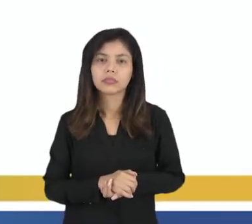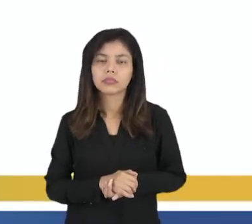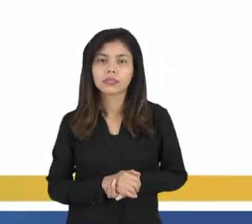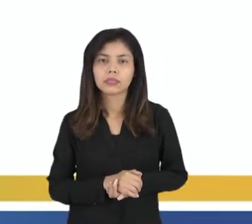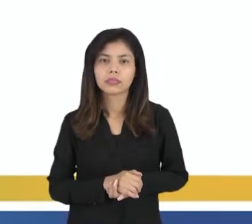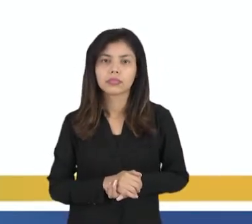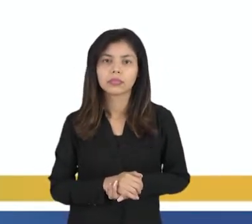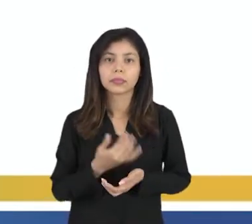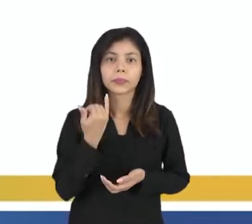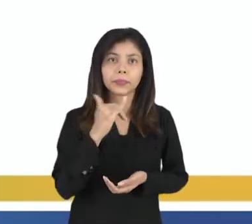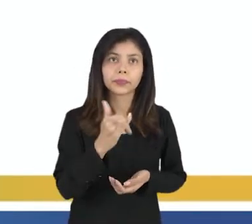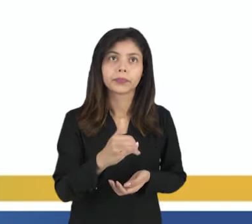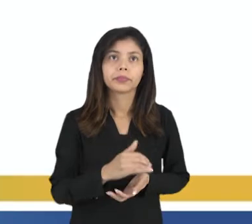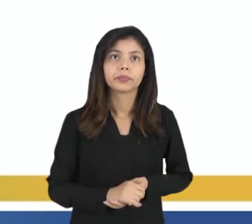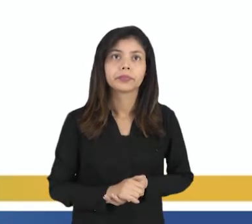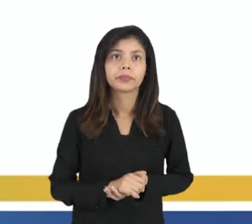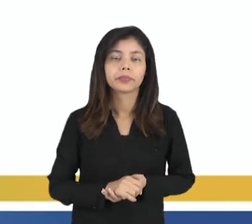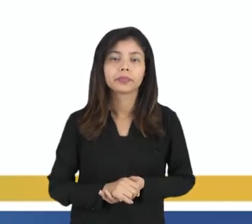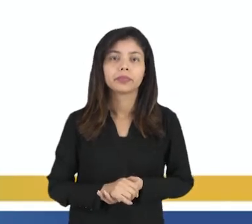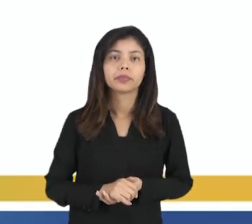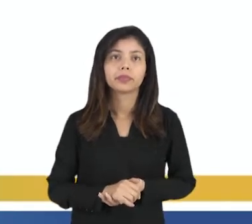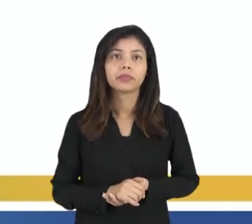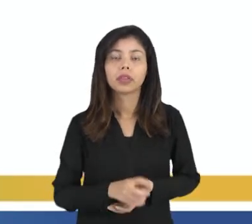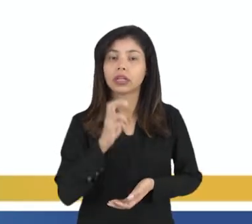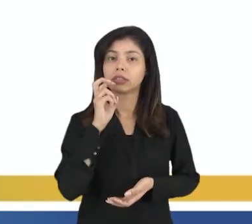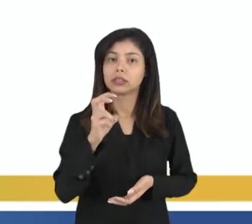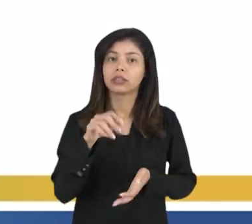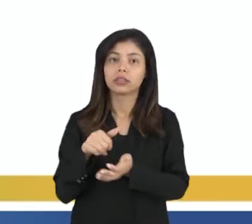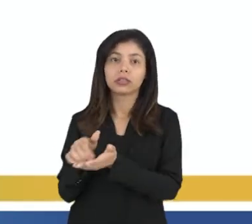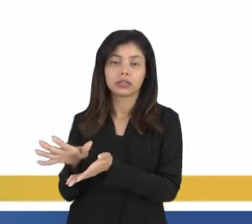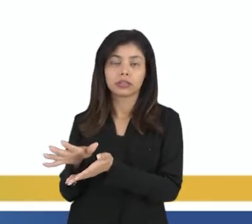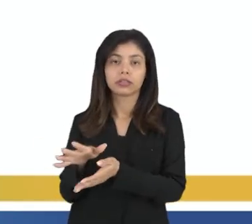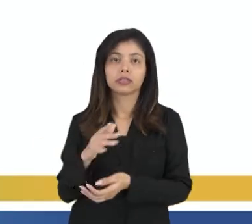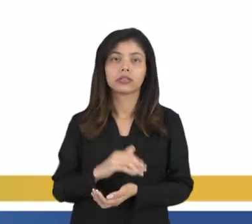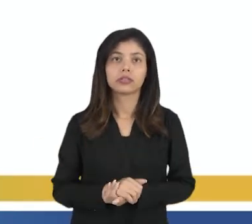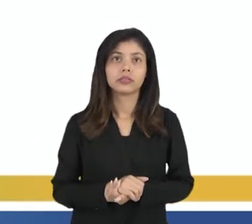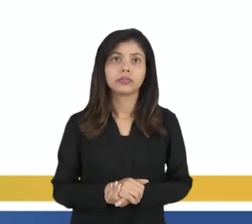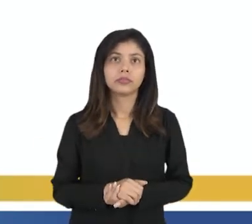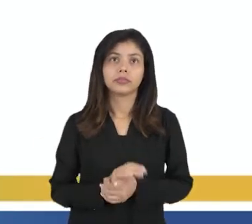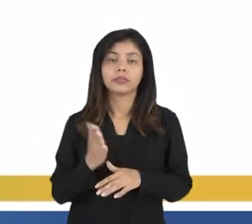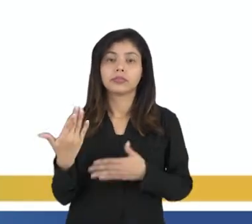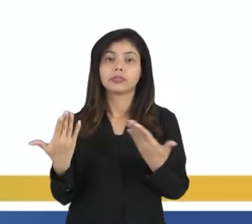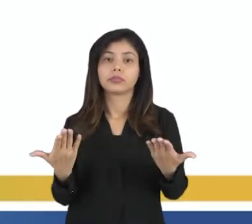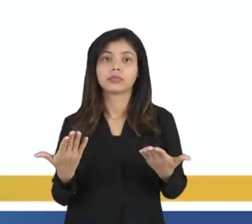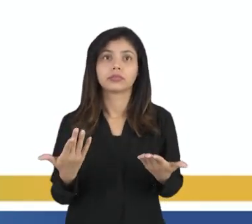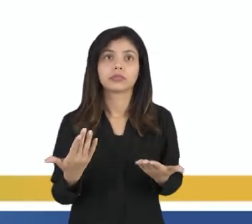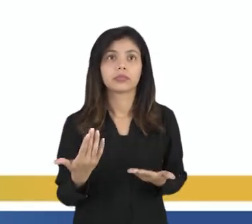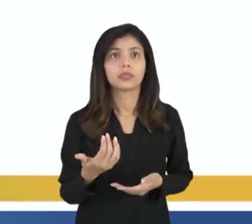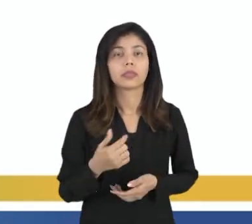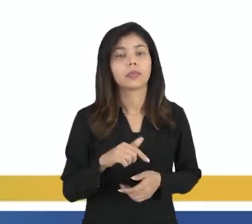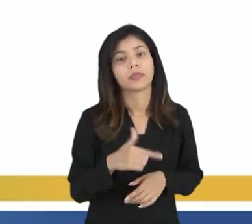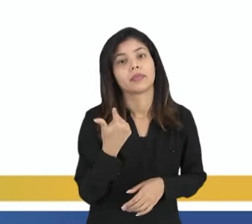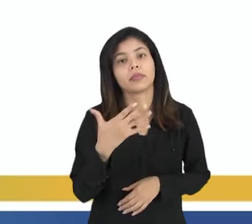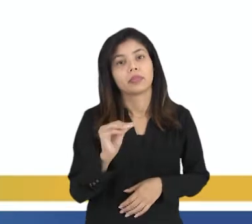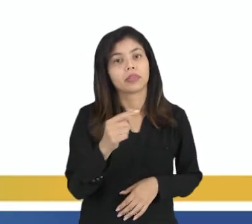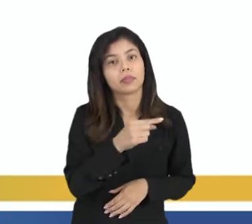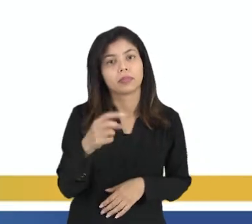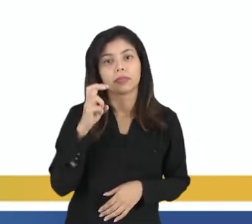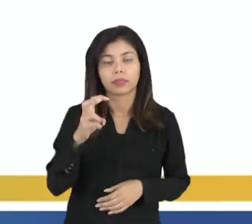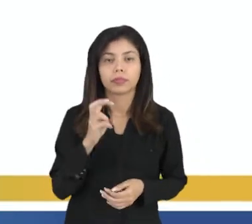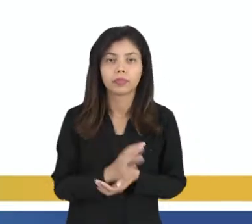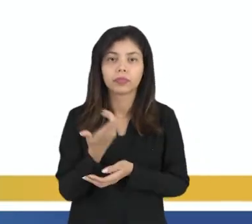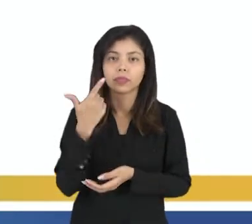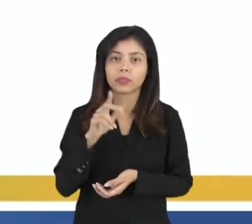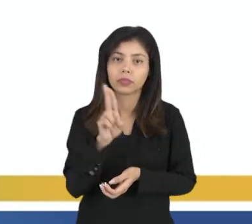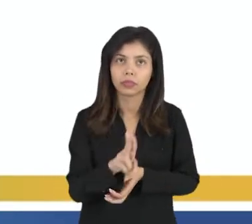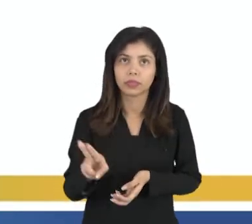é energia, 10 joules, e 5 foi desperdiçado, então qual é o trabalho? 10 menos 5. Ele só